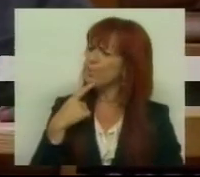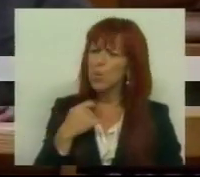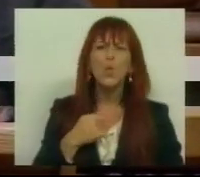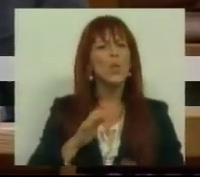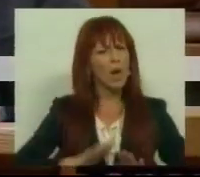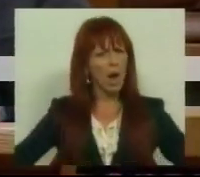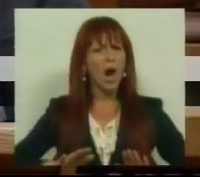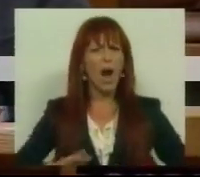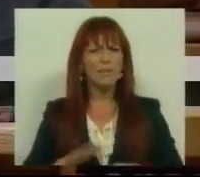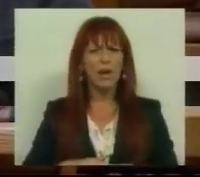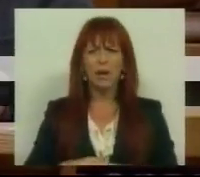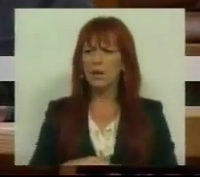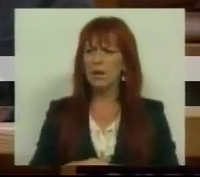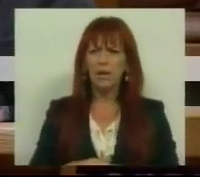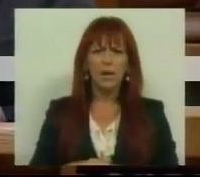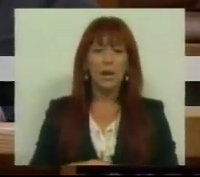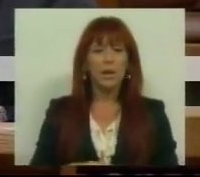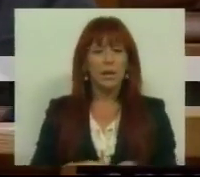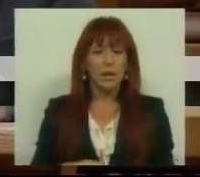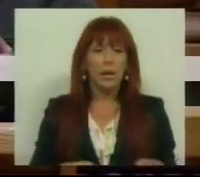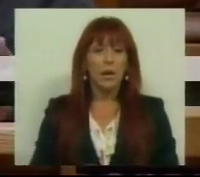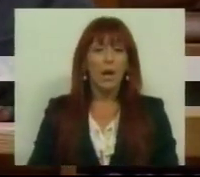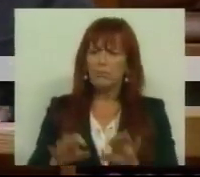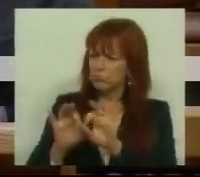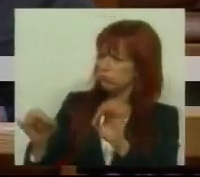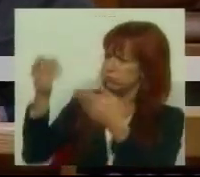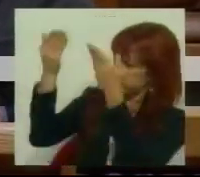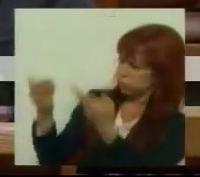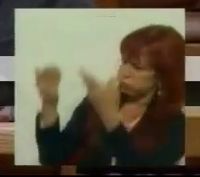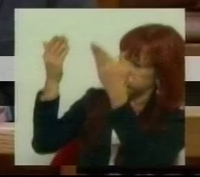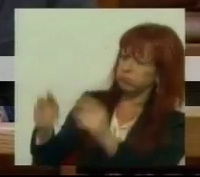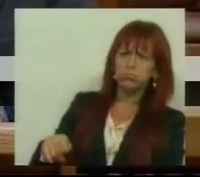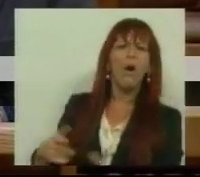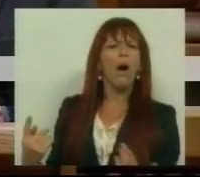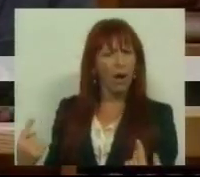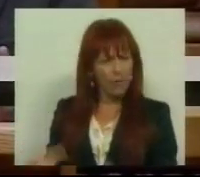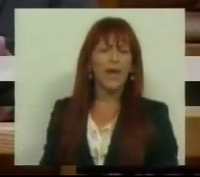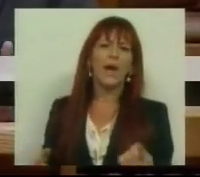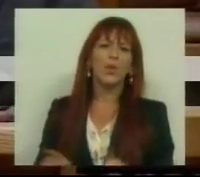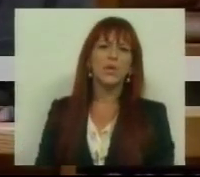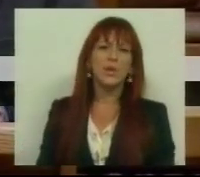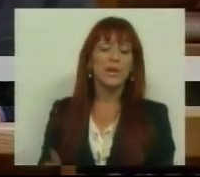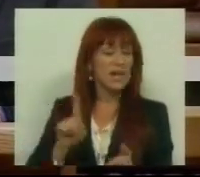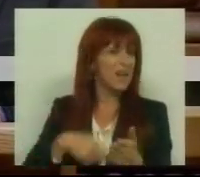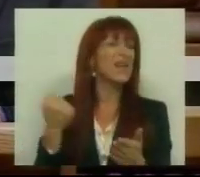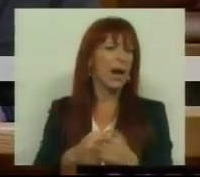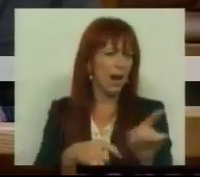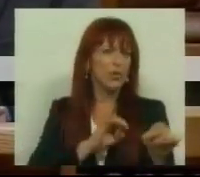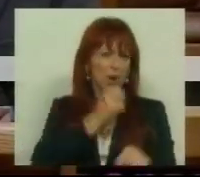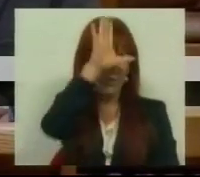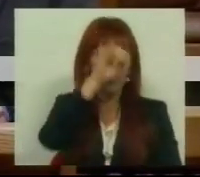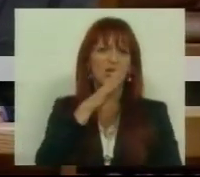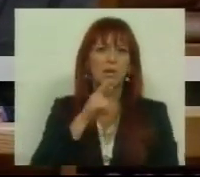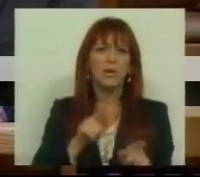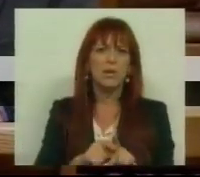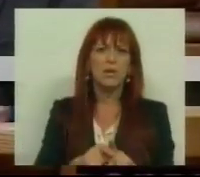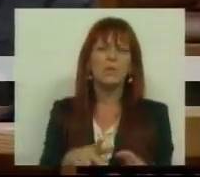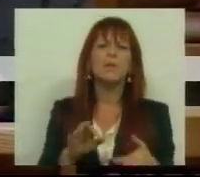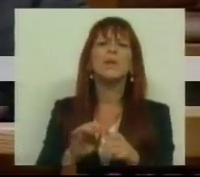muito tranquilo contra a idoneidade de Franklin Alves e remata ao Senhor Primeiro-Ministro,